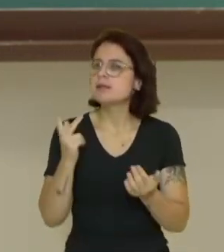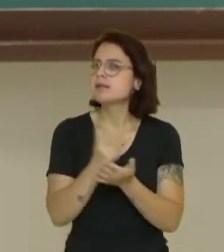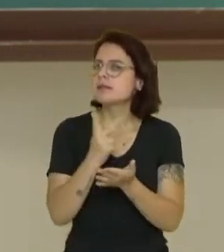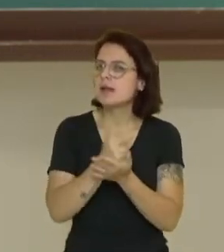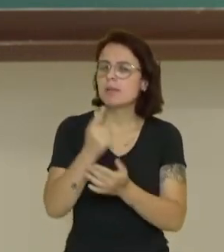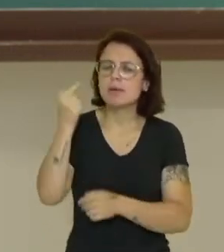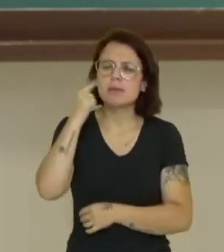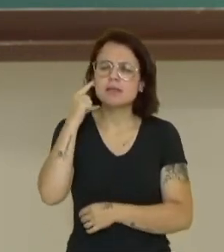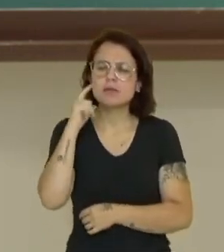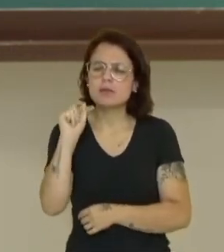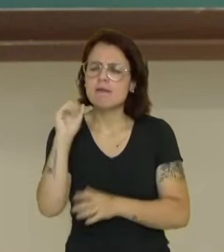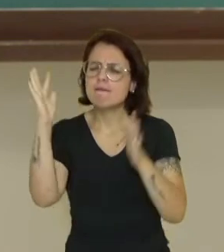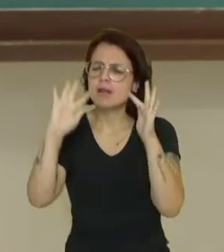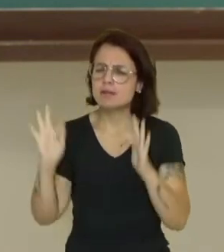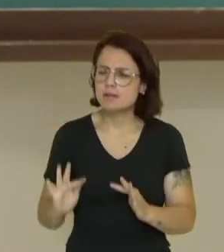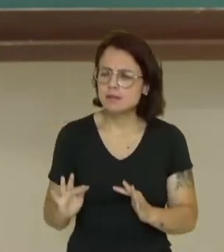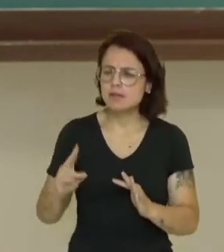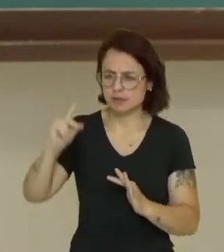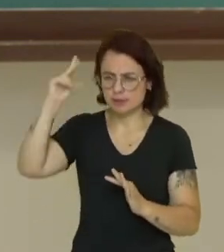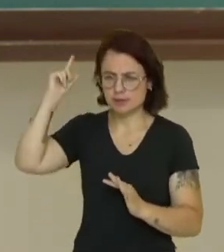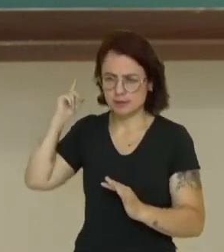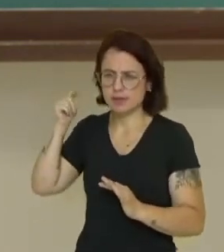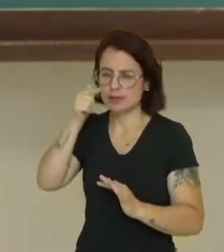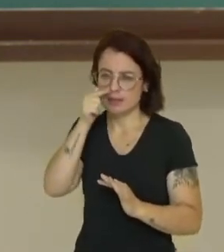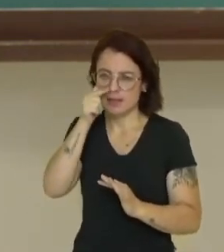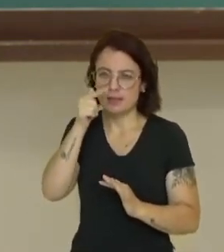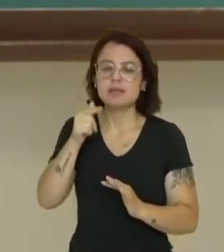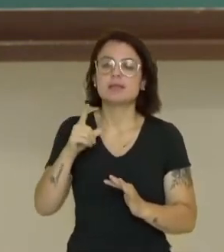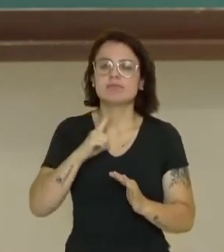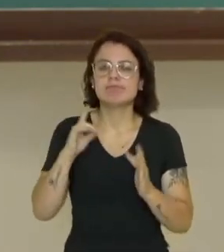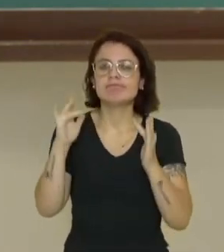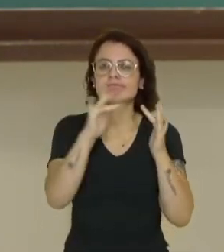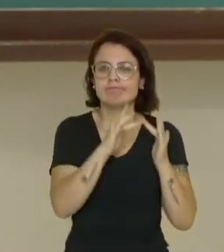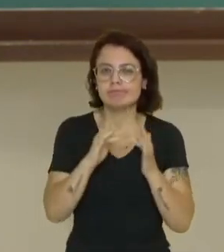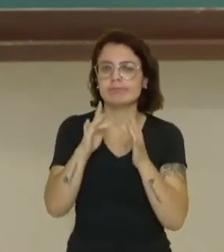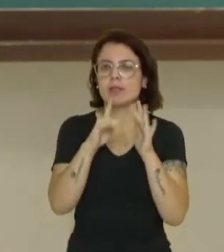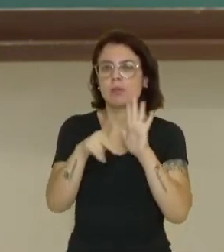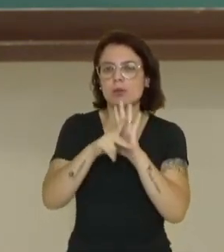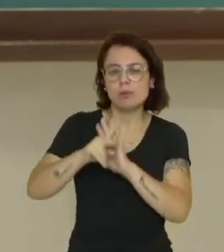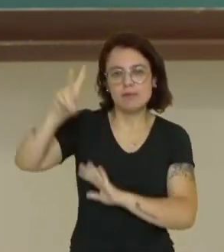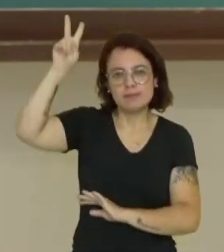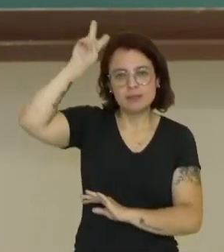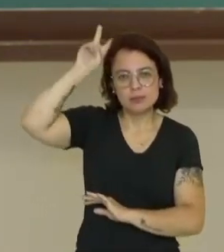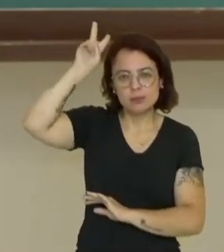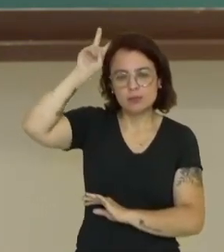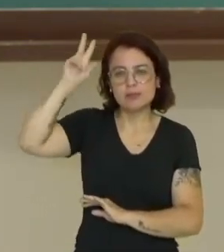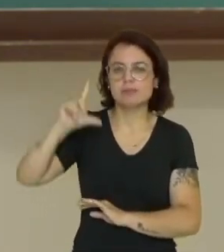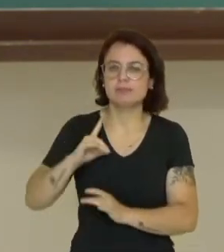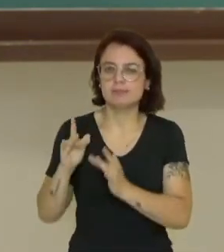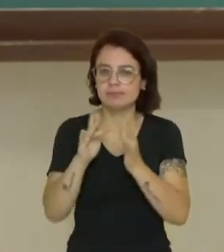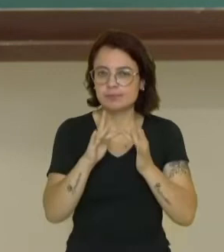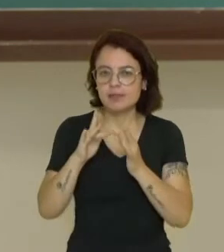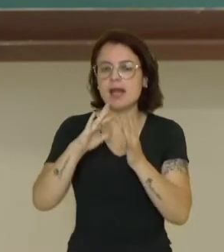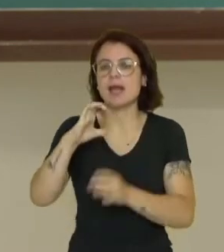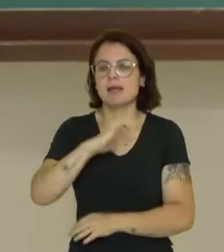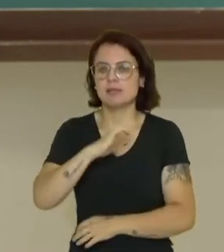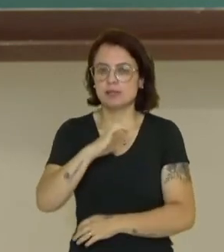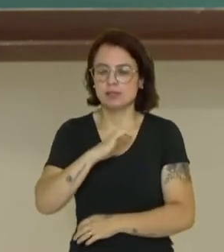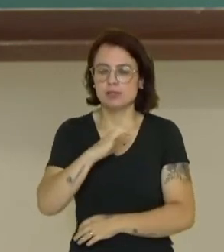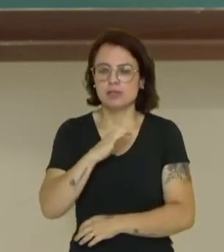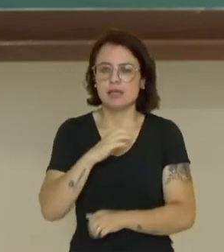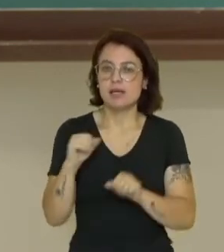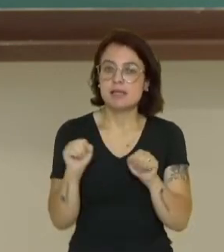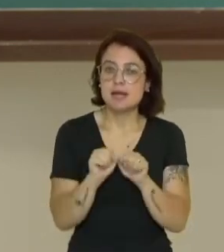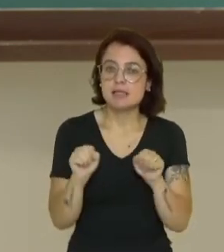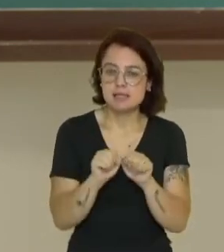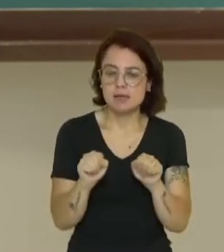aí que a felicidade nessa antiguidade grega, muito ligada à virtude, portanto, muito ligada à ética, à ação